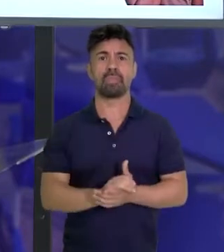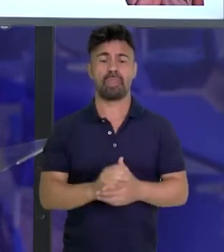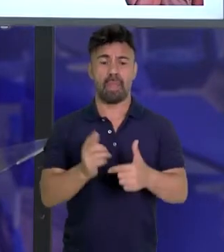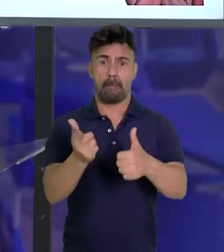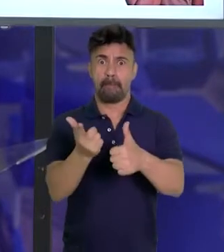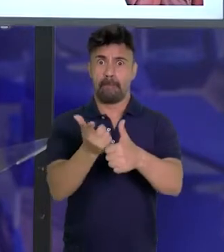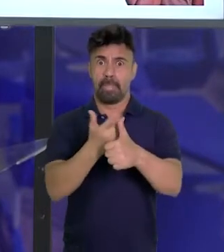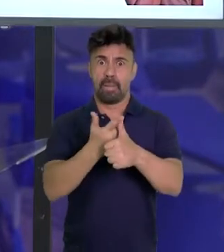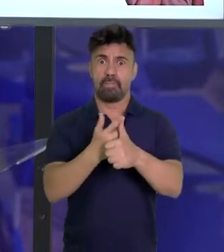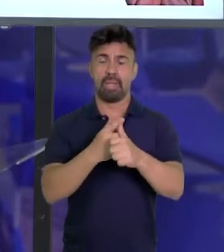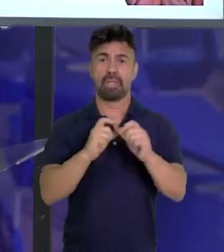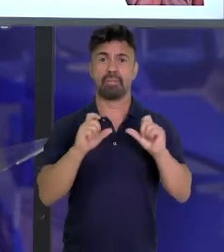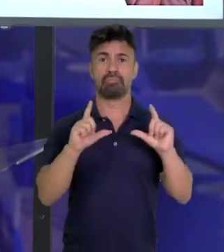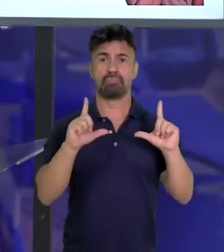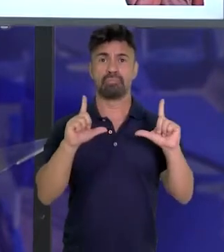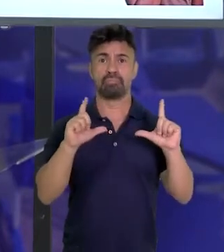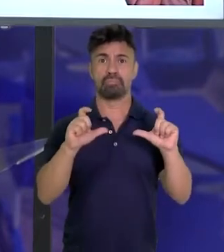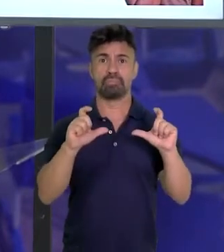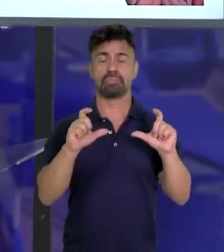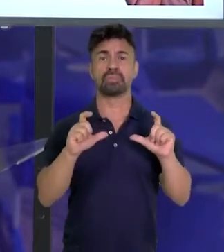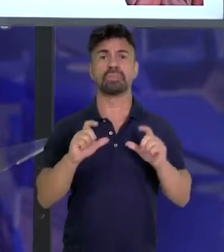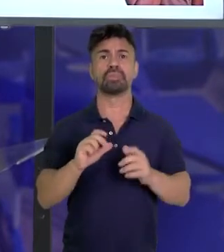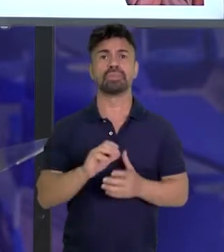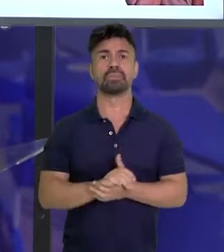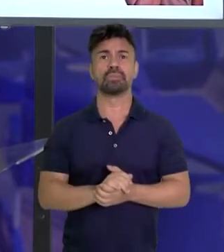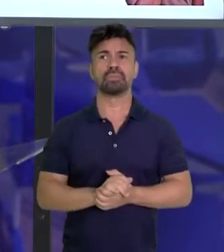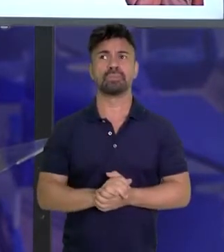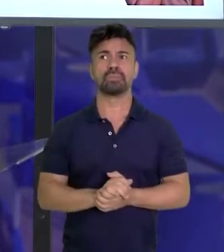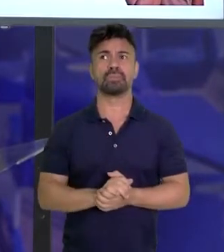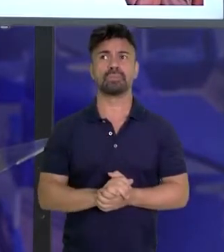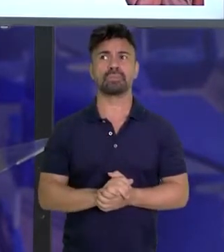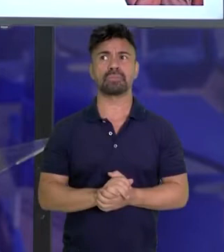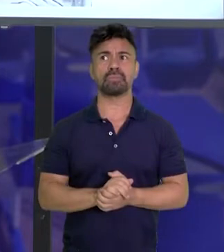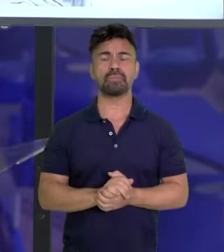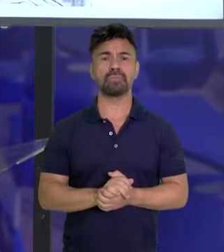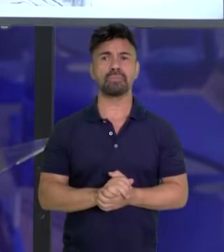primeira imagem considerada uma das mais icônicas da história.